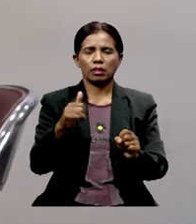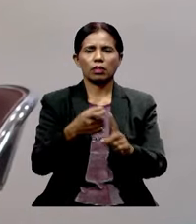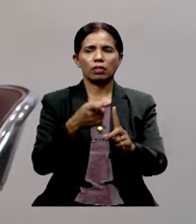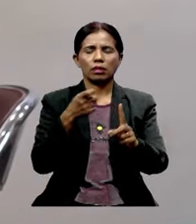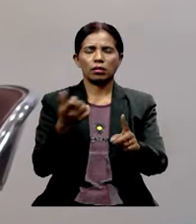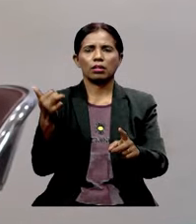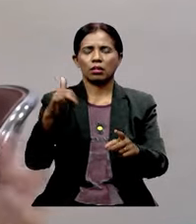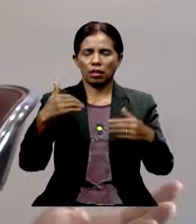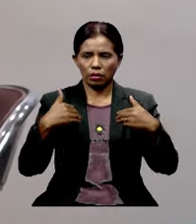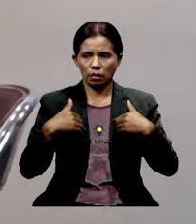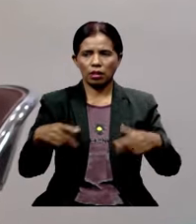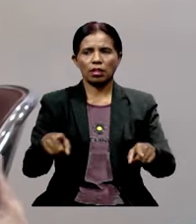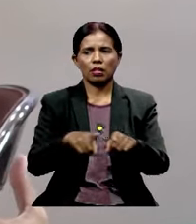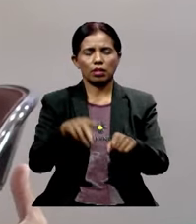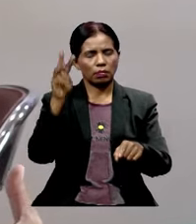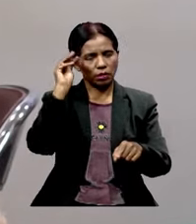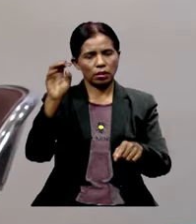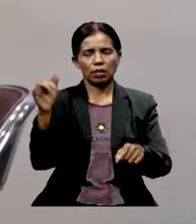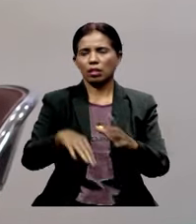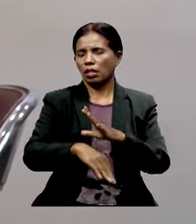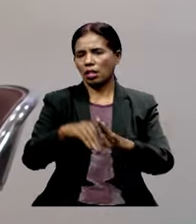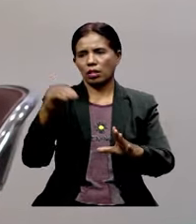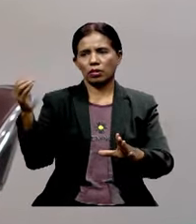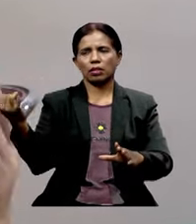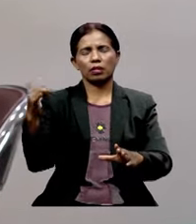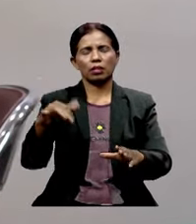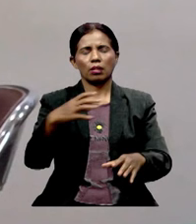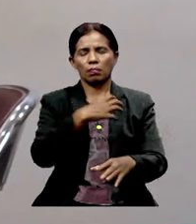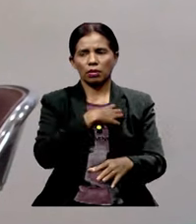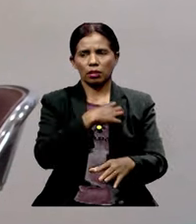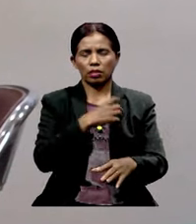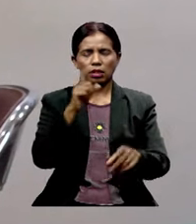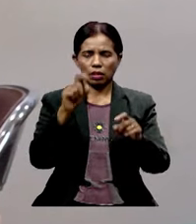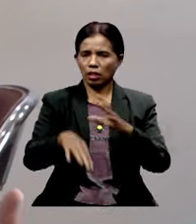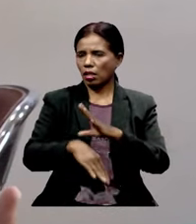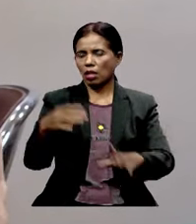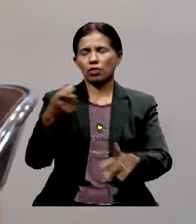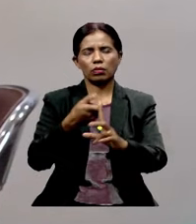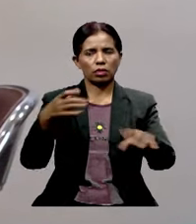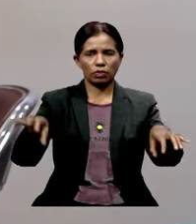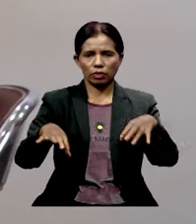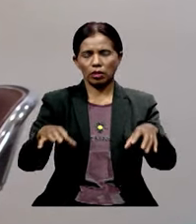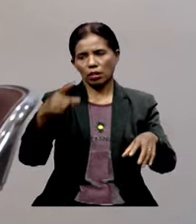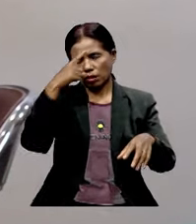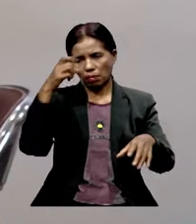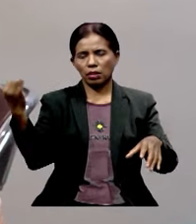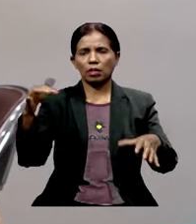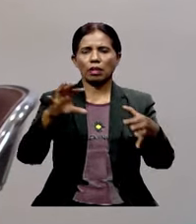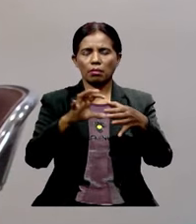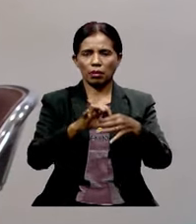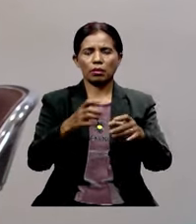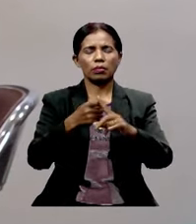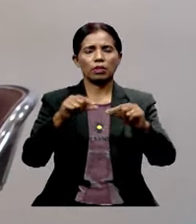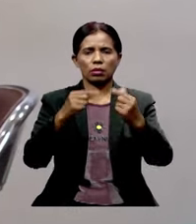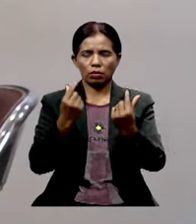ne be sira ia nudar ministro sira tengi resigna se nudar pentel sira tengi resigna tamba sira ne membros rasi kusi sira ne grupos